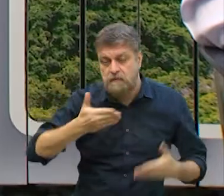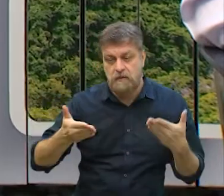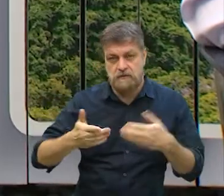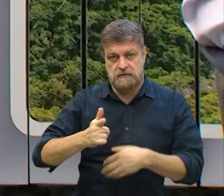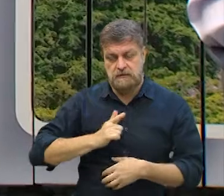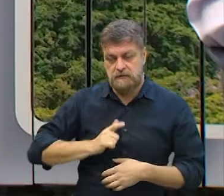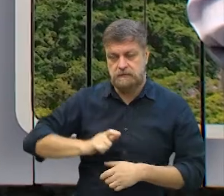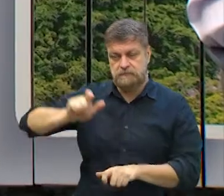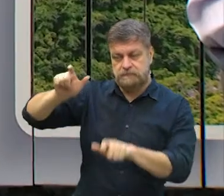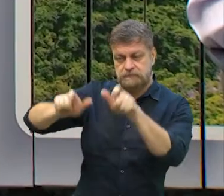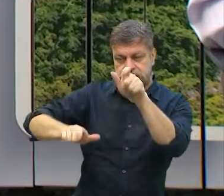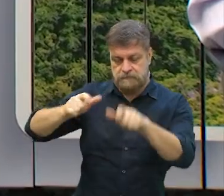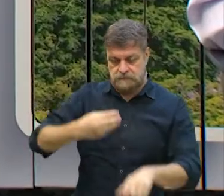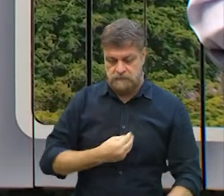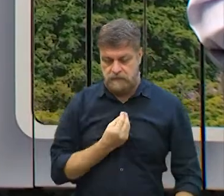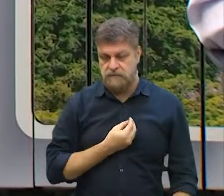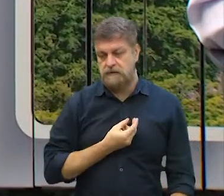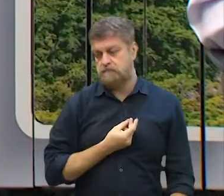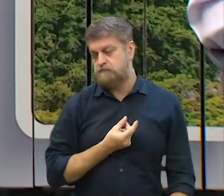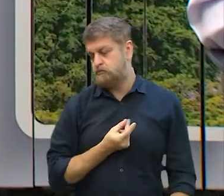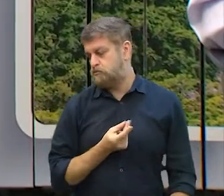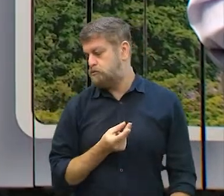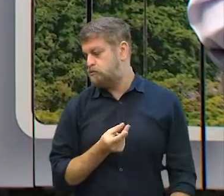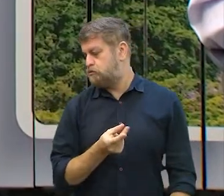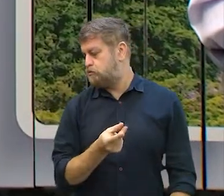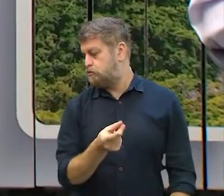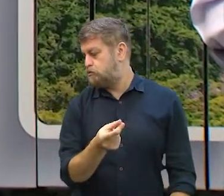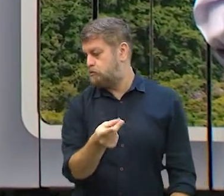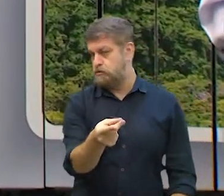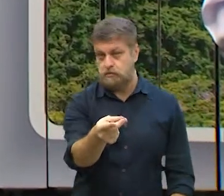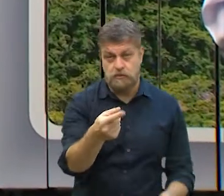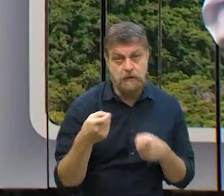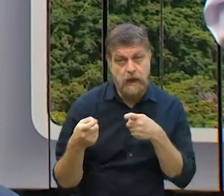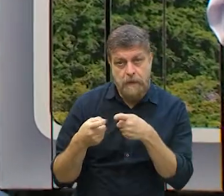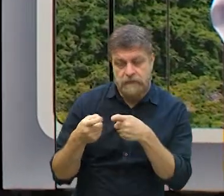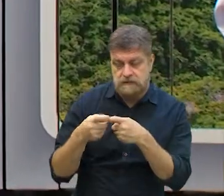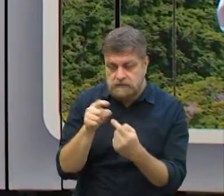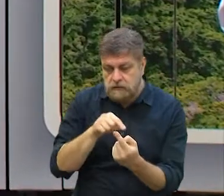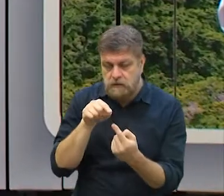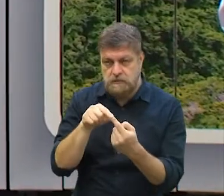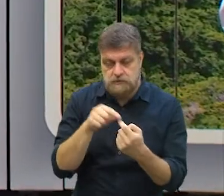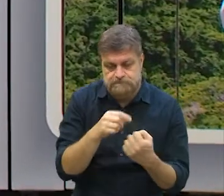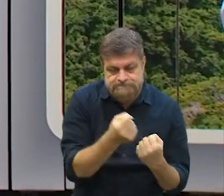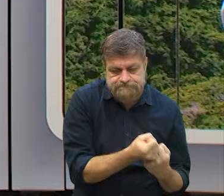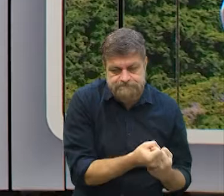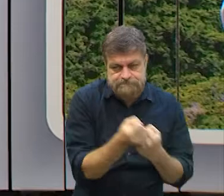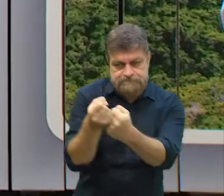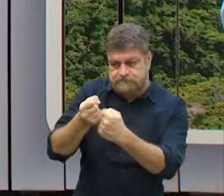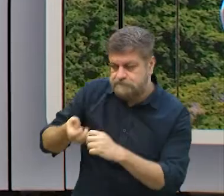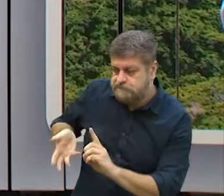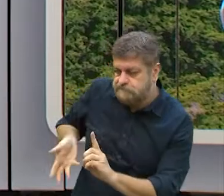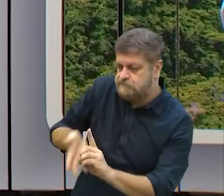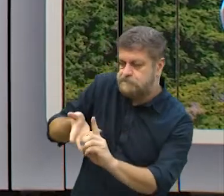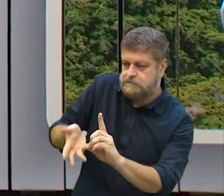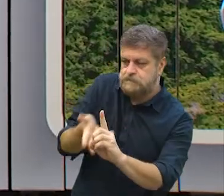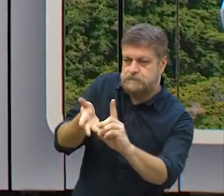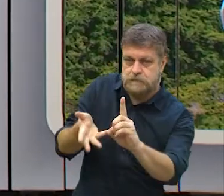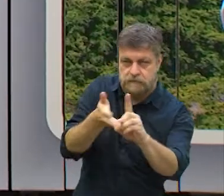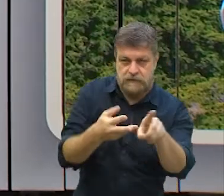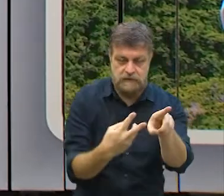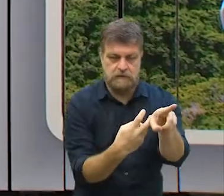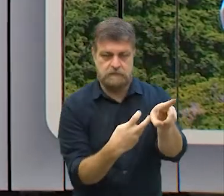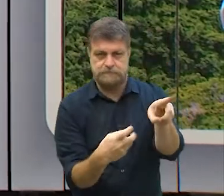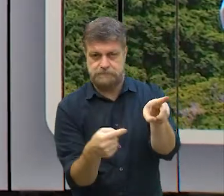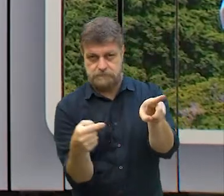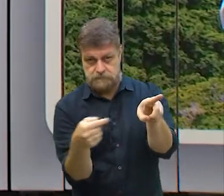nós temos pessoas que estão vivendo cada vez mais, e a medicina vem justamente para dar esse suporte. A realidade do câncer